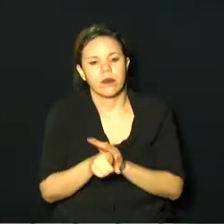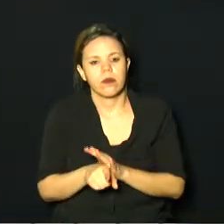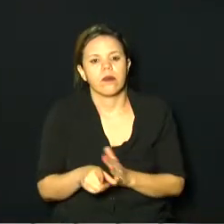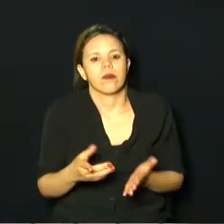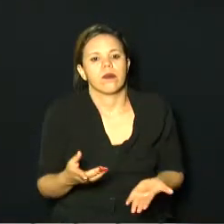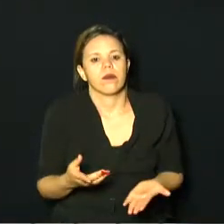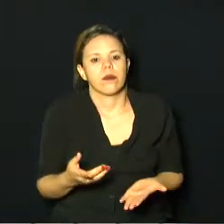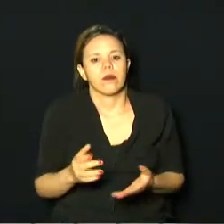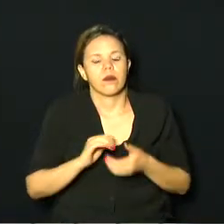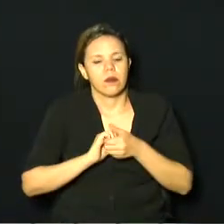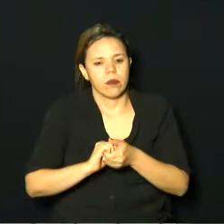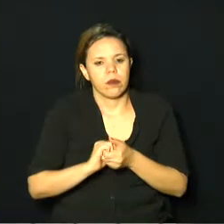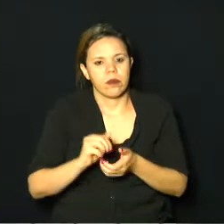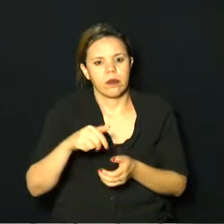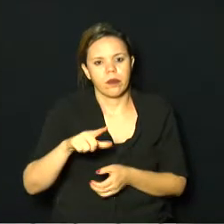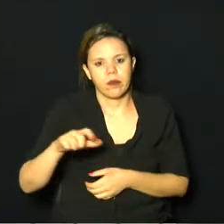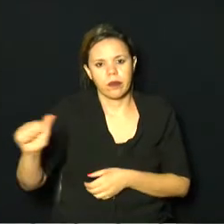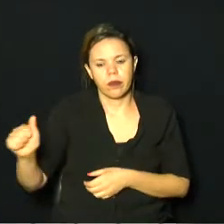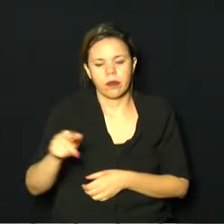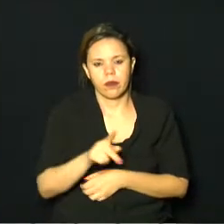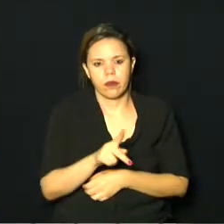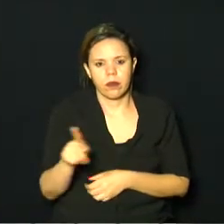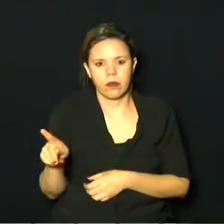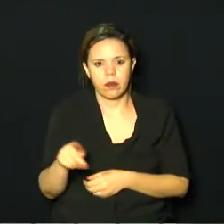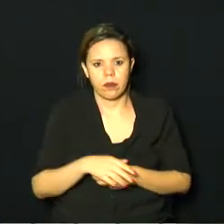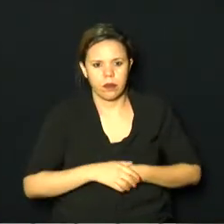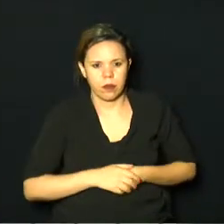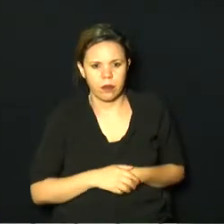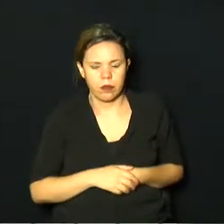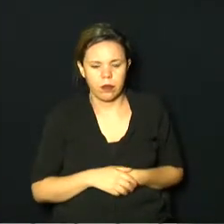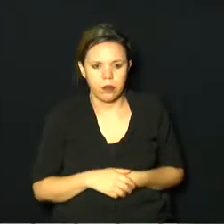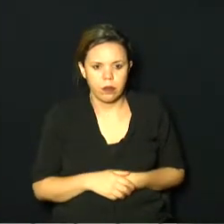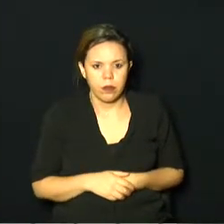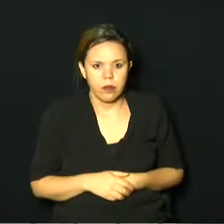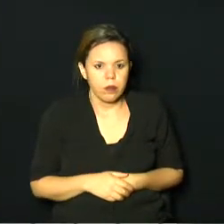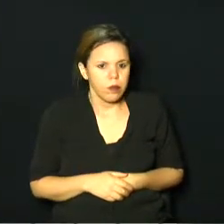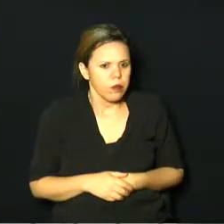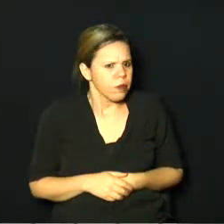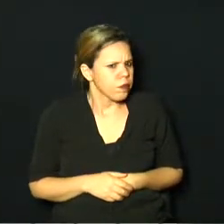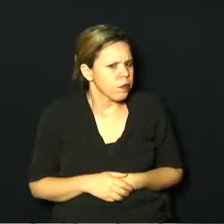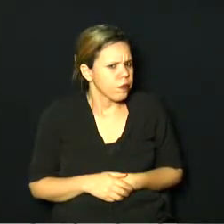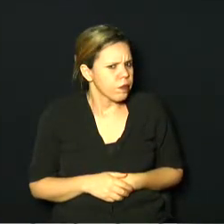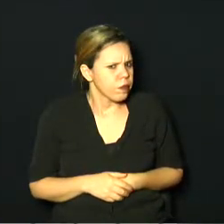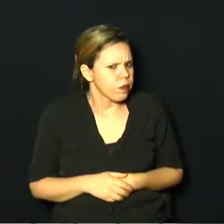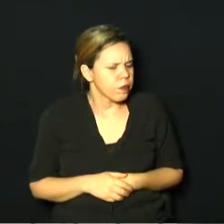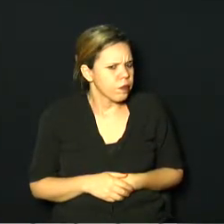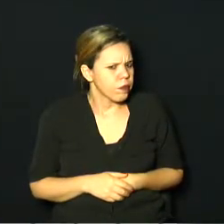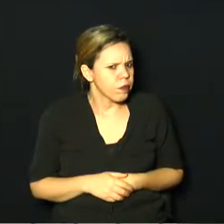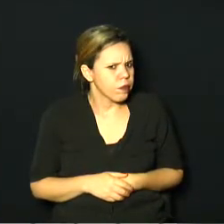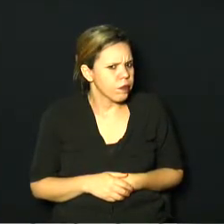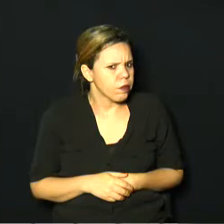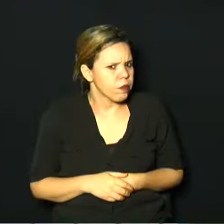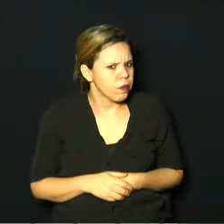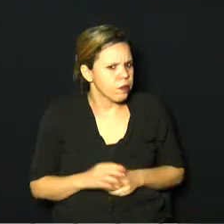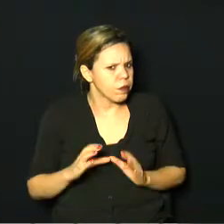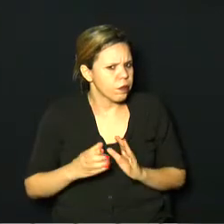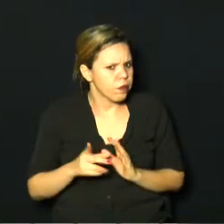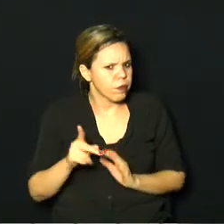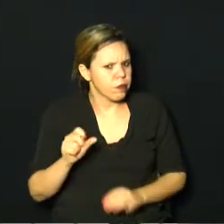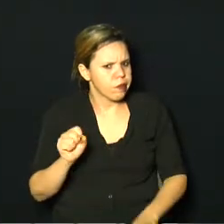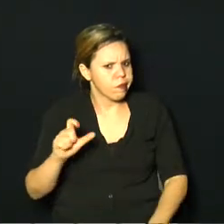saudação para Marcela Moreira, presidenta aqui do diretório do SOL do município de